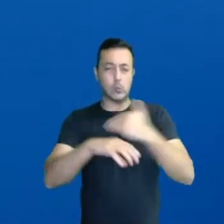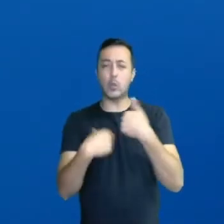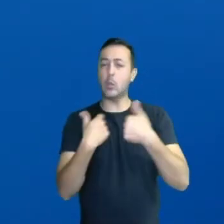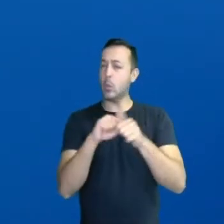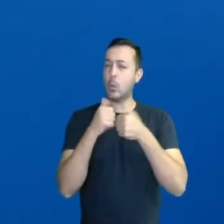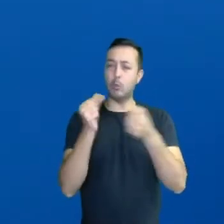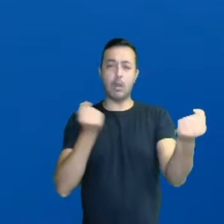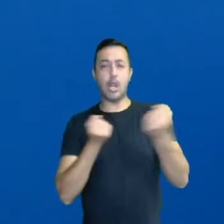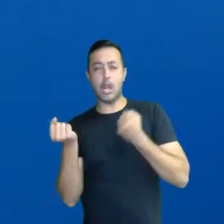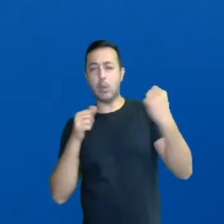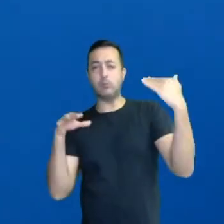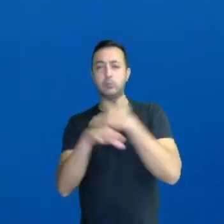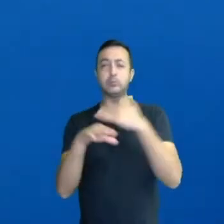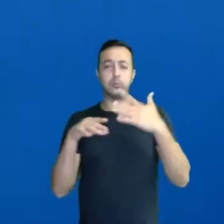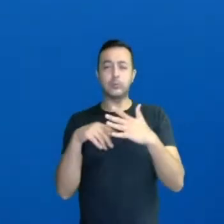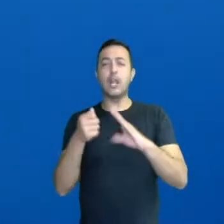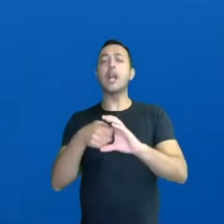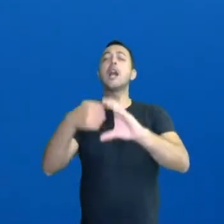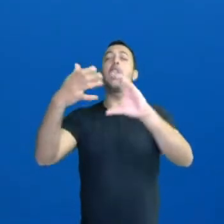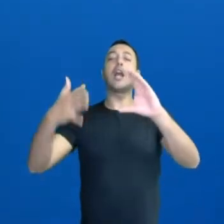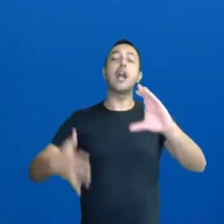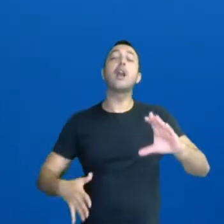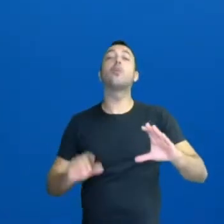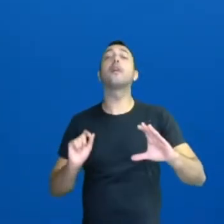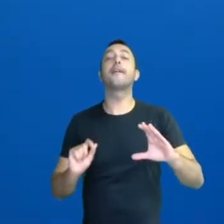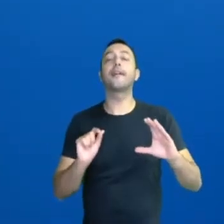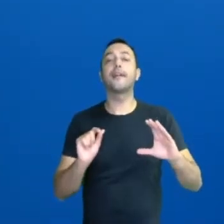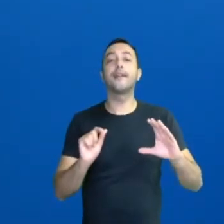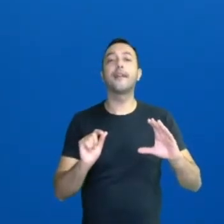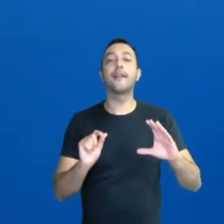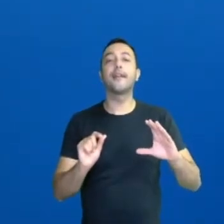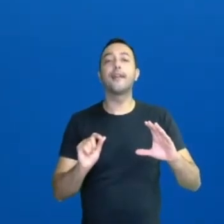carro para lá e para cá. Características de zona o quê?